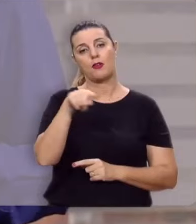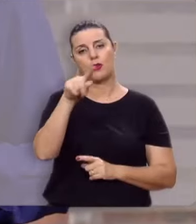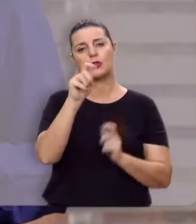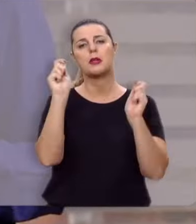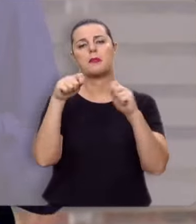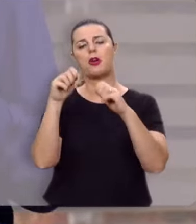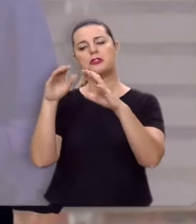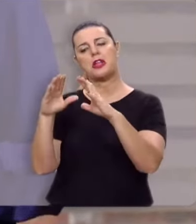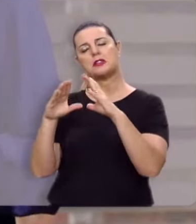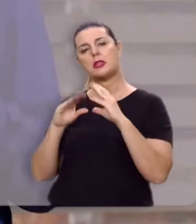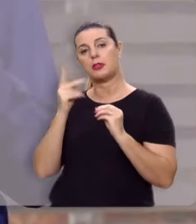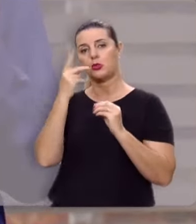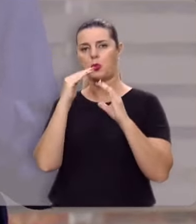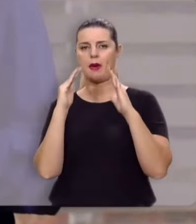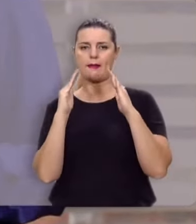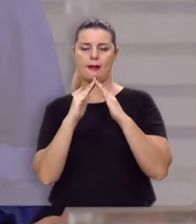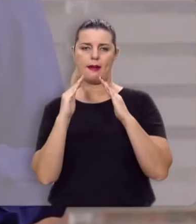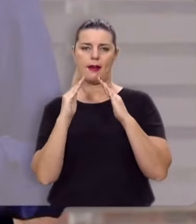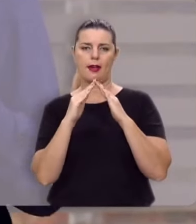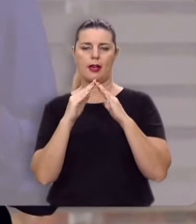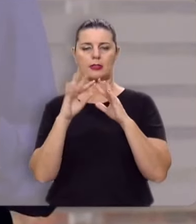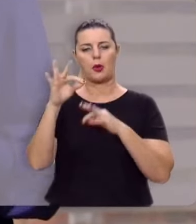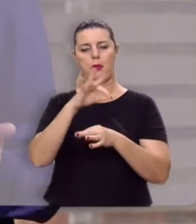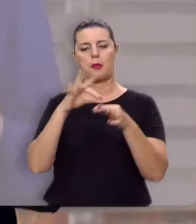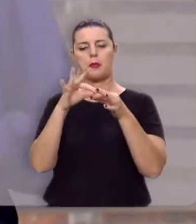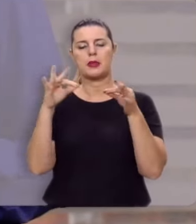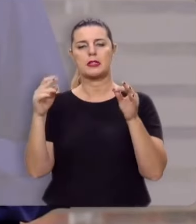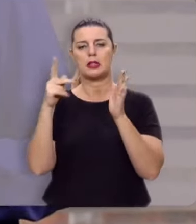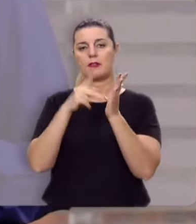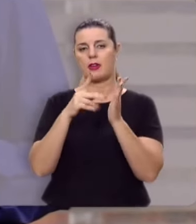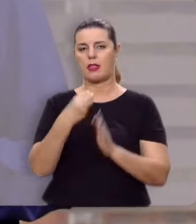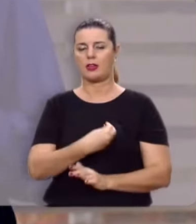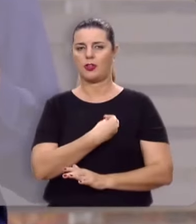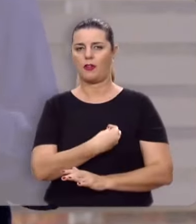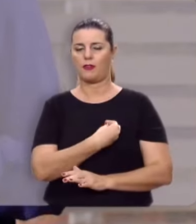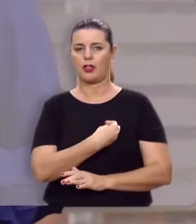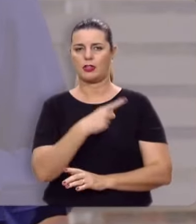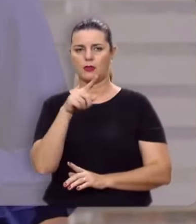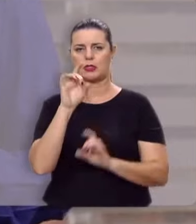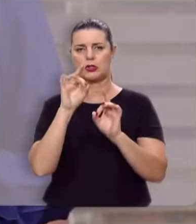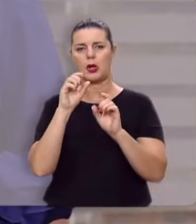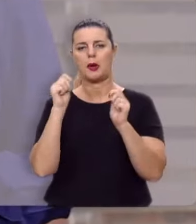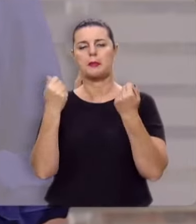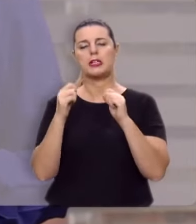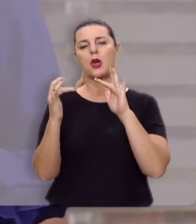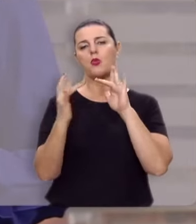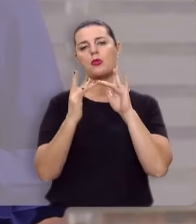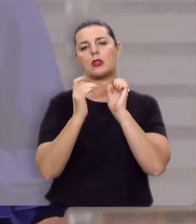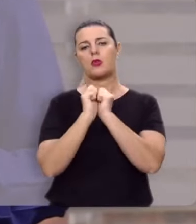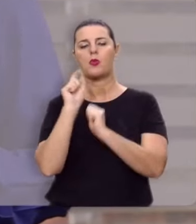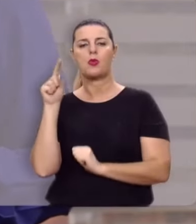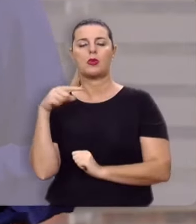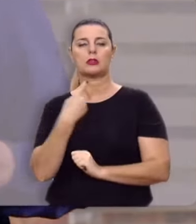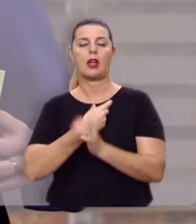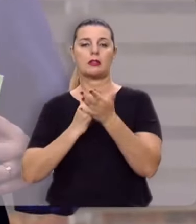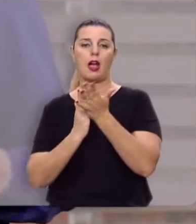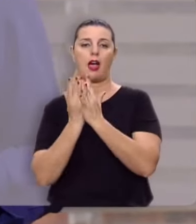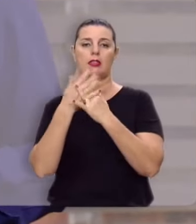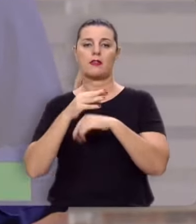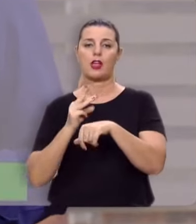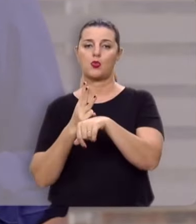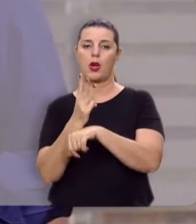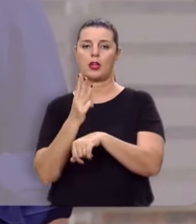você pode receber aí na sua casa um presente do Verdade e Vida. Basta você entrar em contato conosco pelo